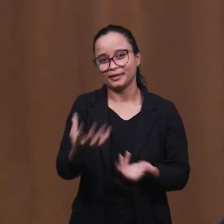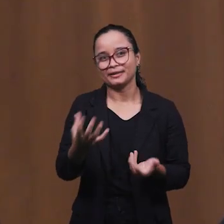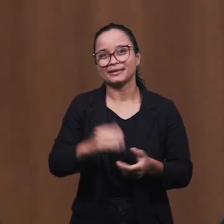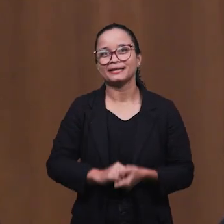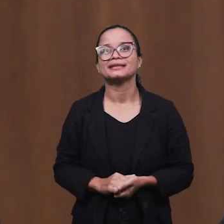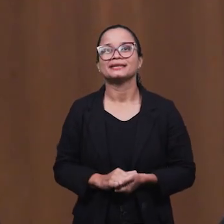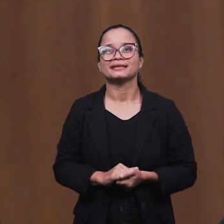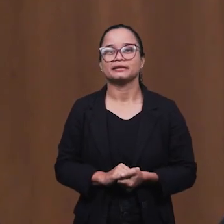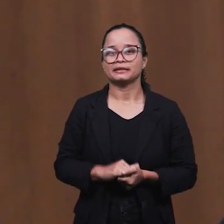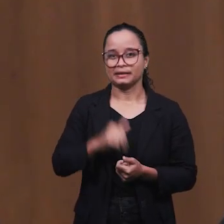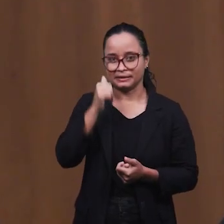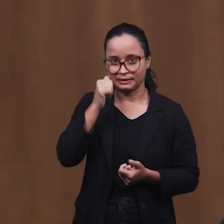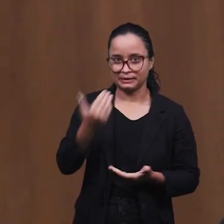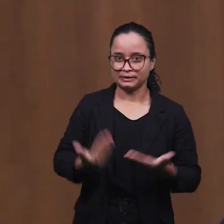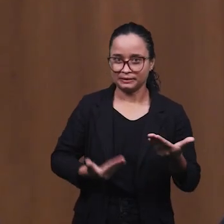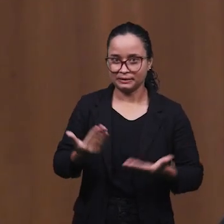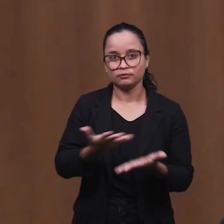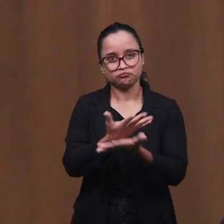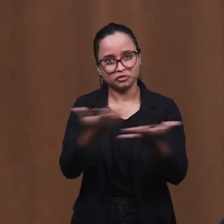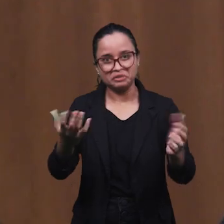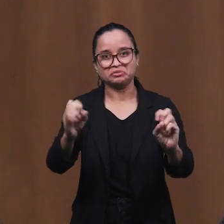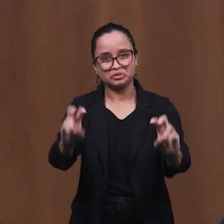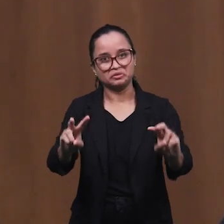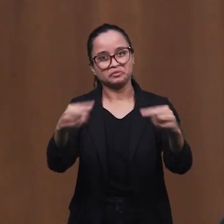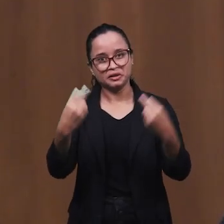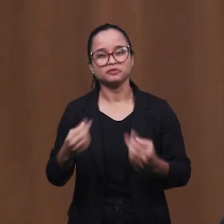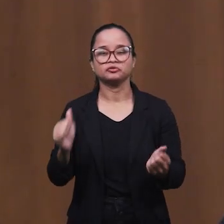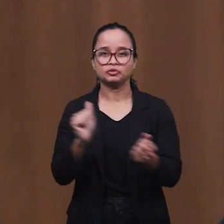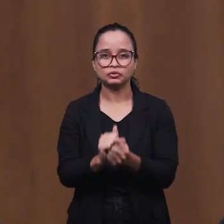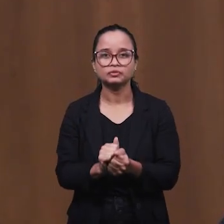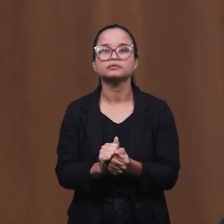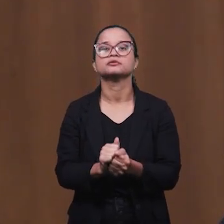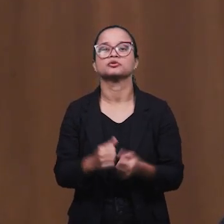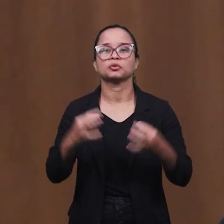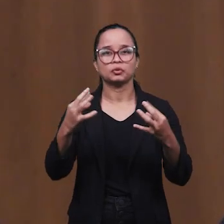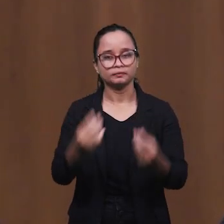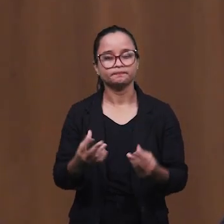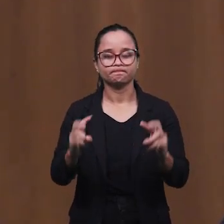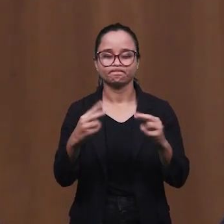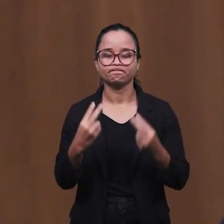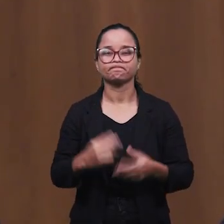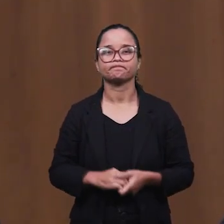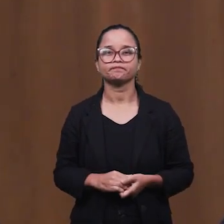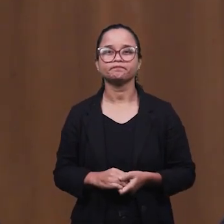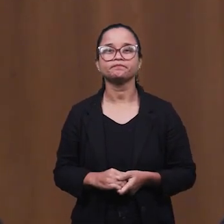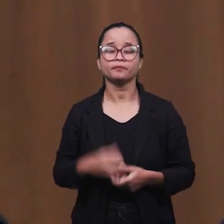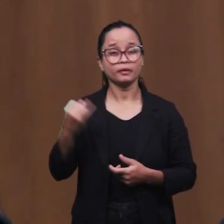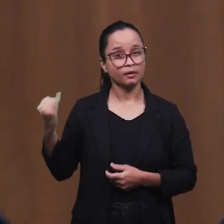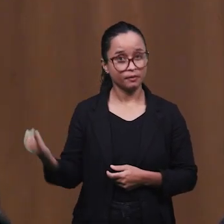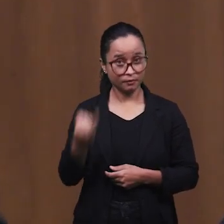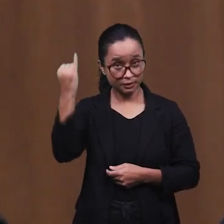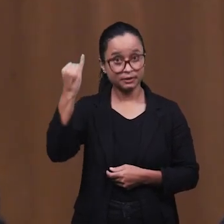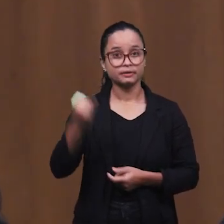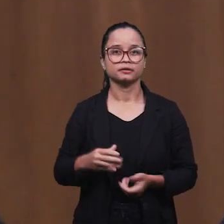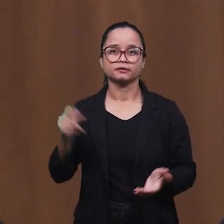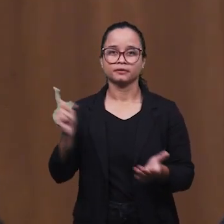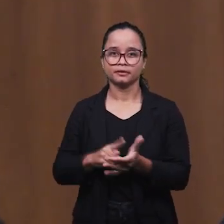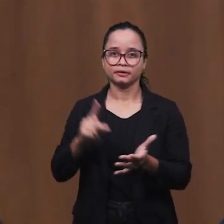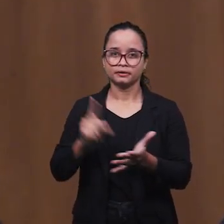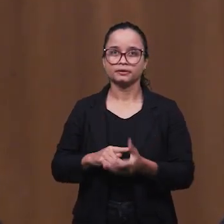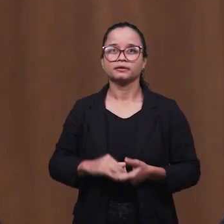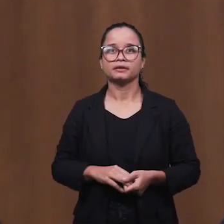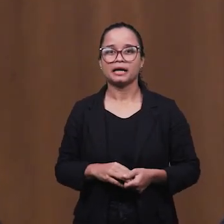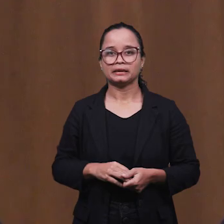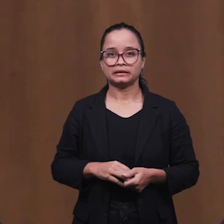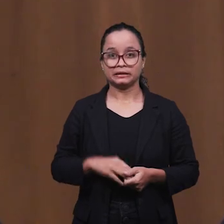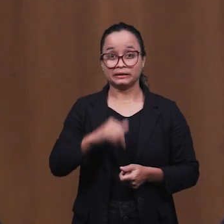irmã Leonice, muito bem, irmãos ouvintes que estão participando conosco. É importante realmente, eu tenho lembrança de há mais